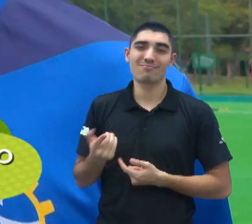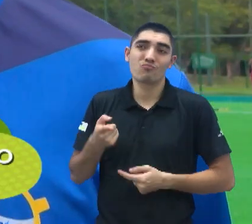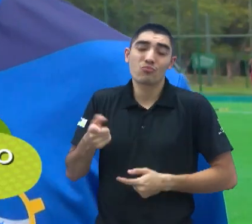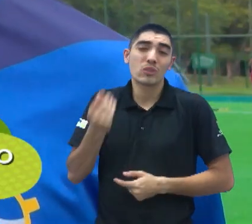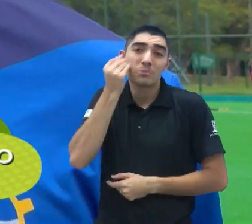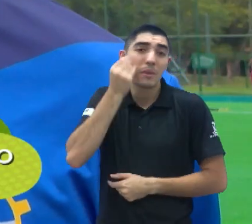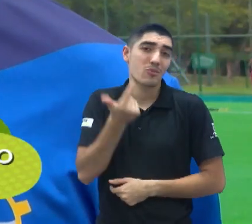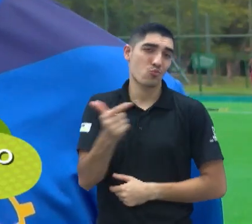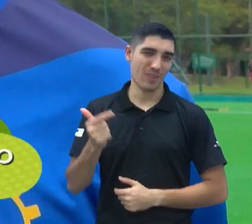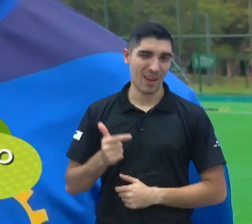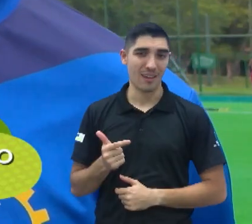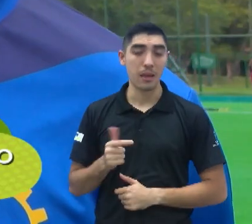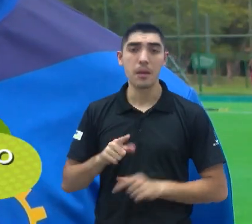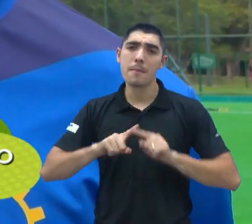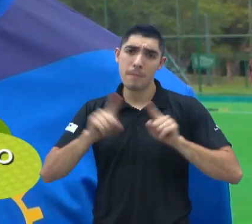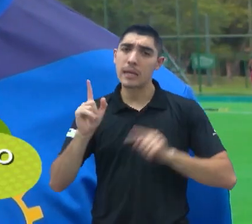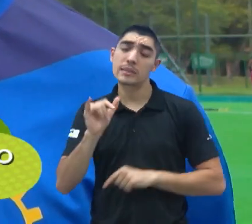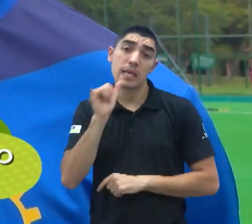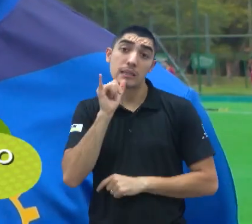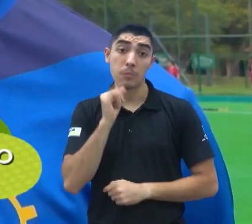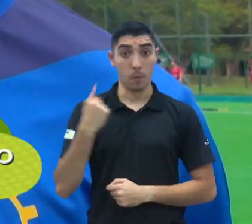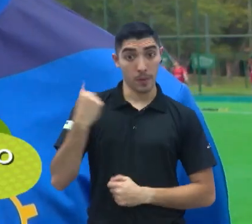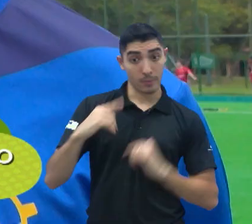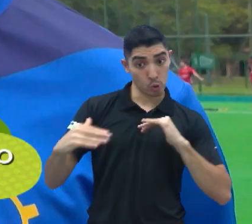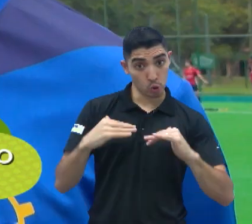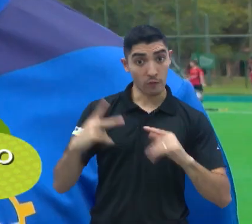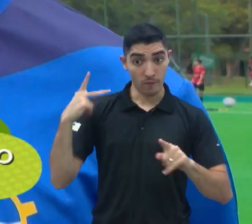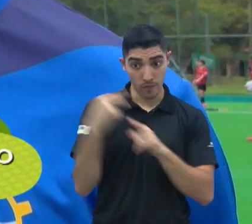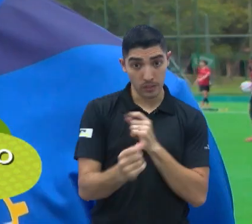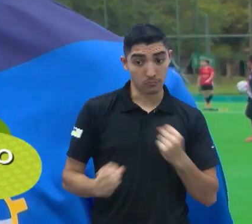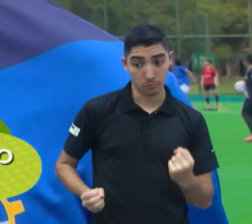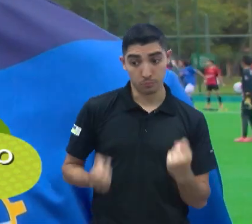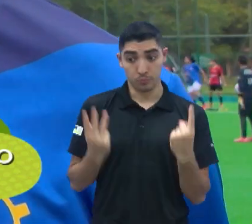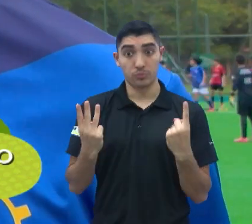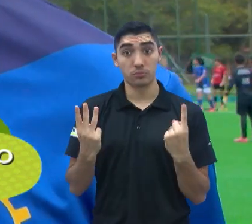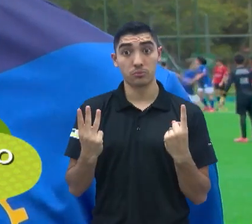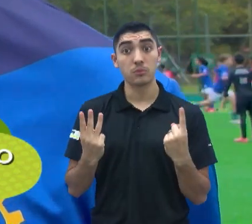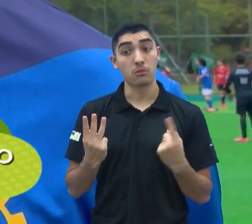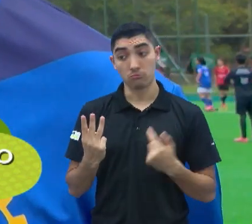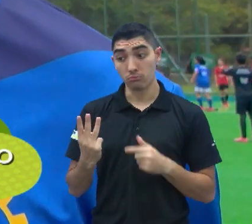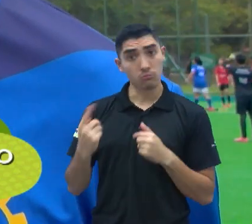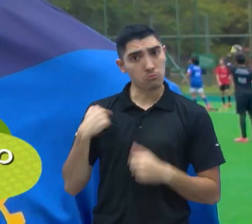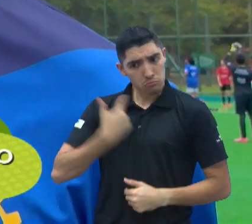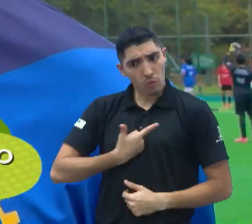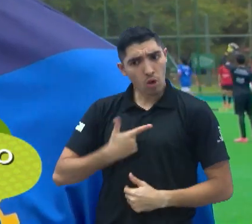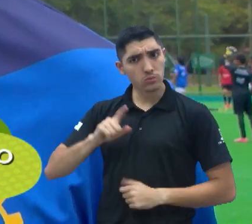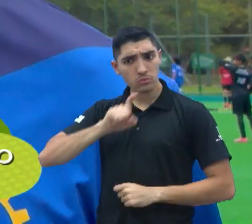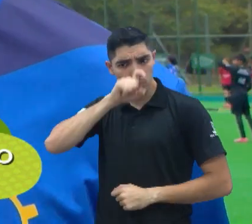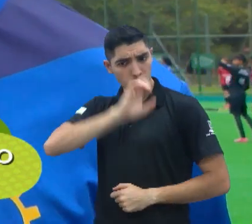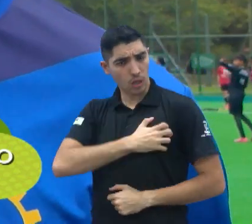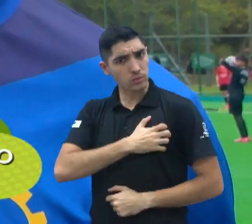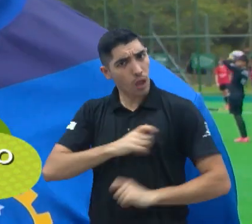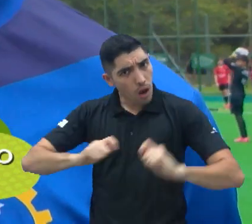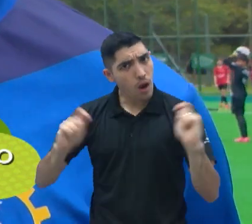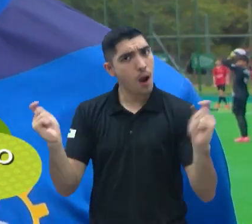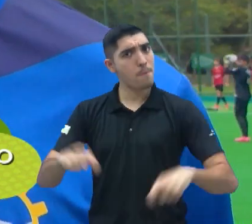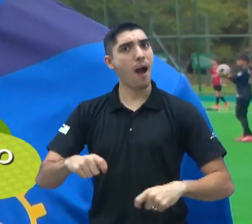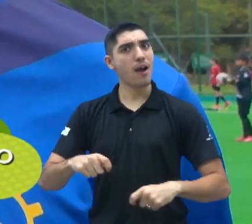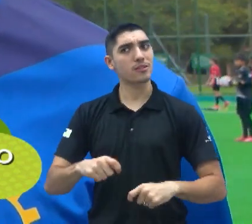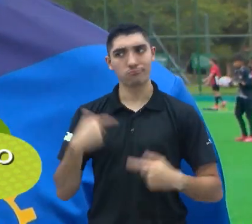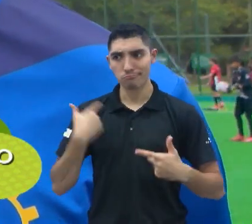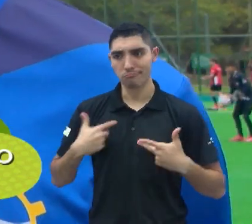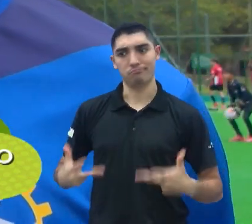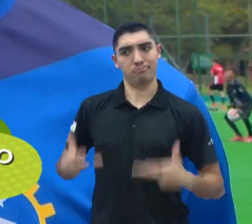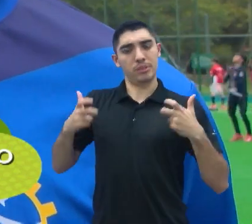que com o resultado que nós fizemos aqui, nós conseguimos mostrar para nós mesmos que a gente tem condições de chegar mais longe. Então eu acho que tem que ir